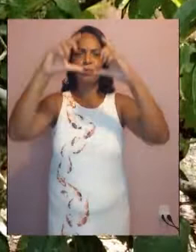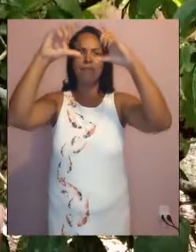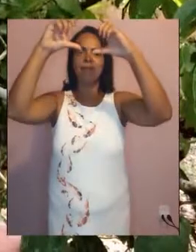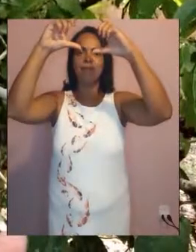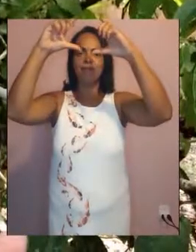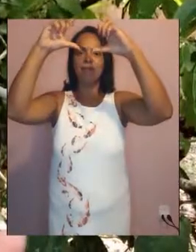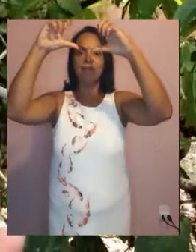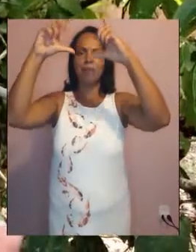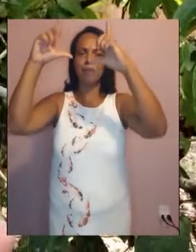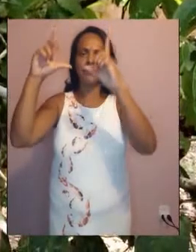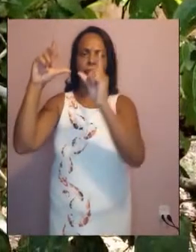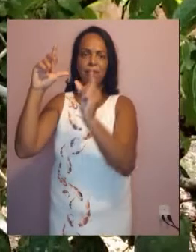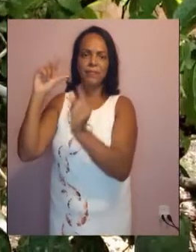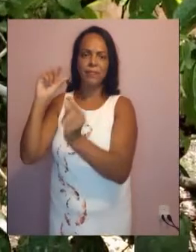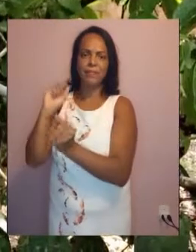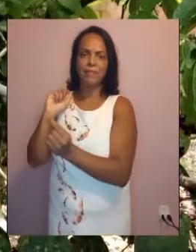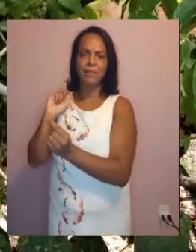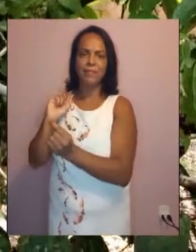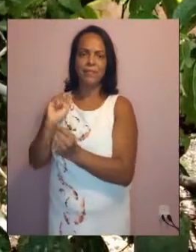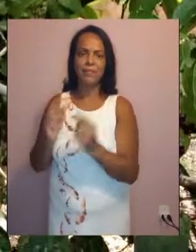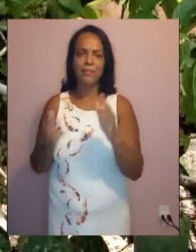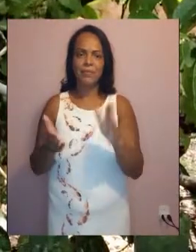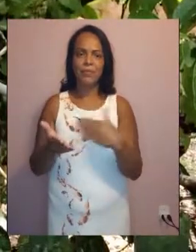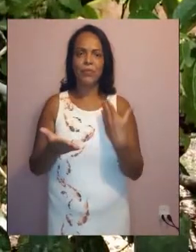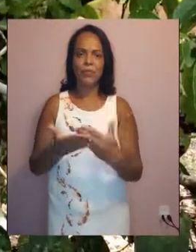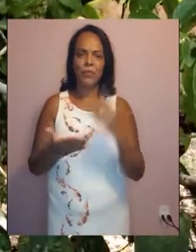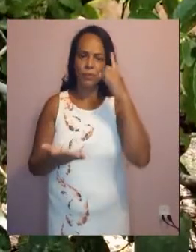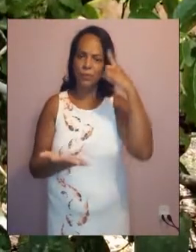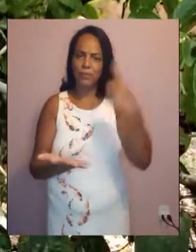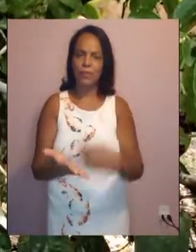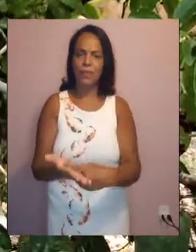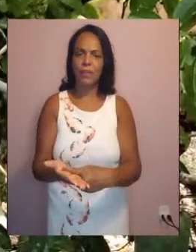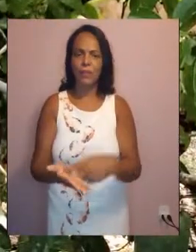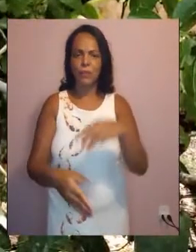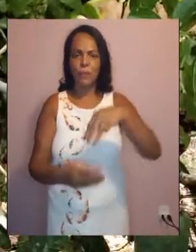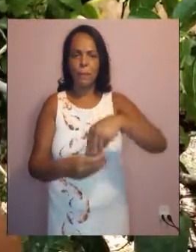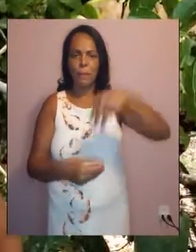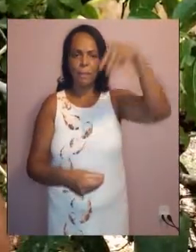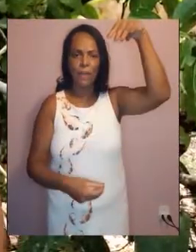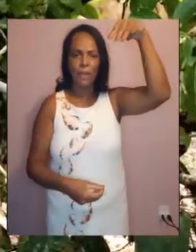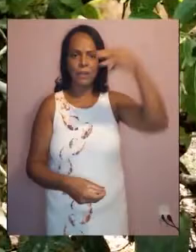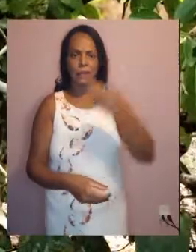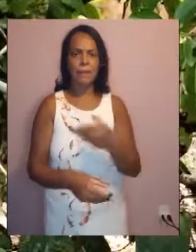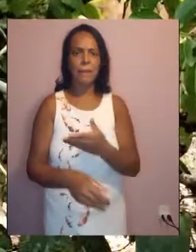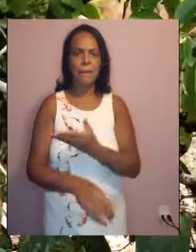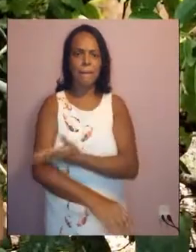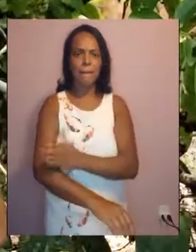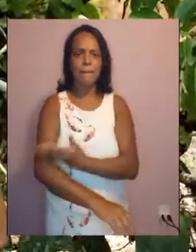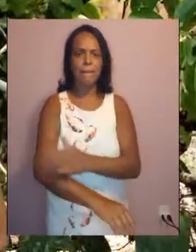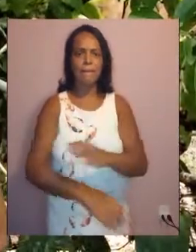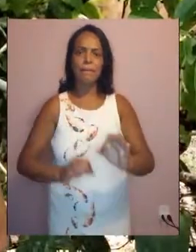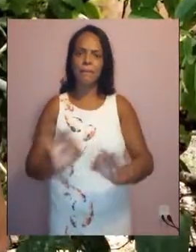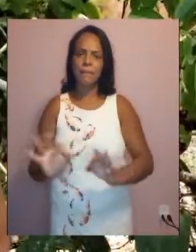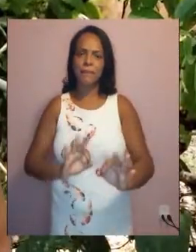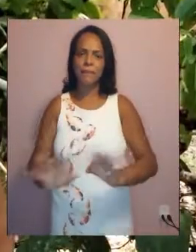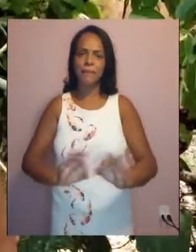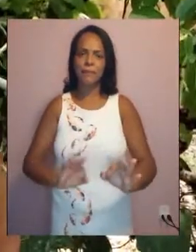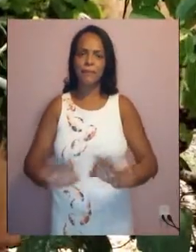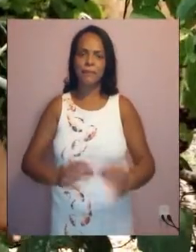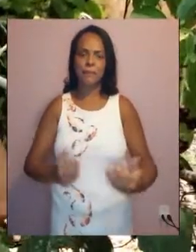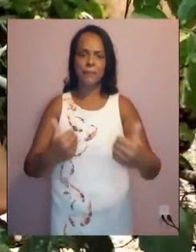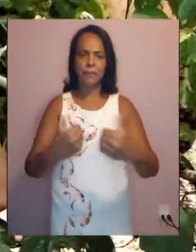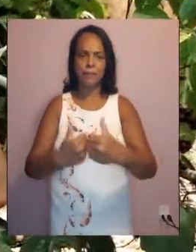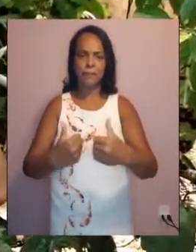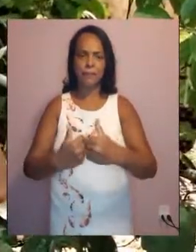Conforme o combinado, ele logo se preparou, bem à beira da cabana,